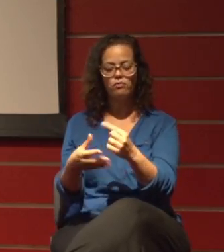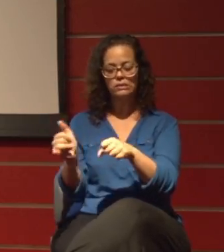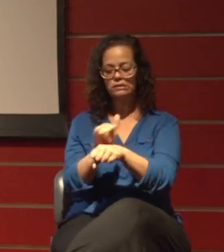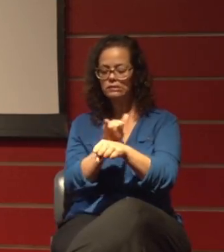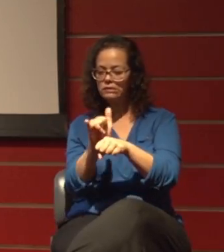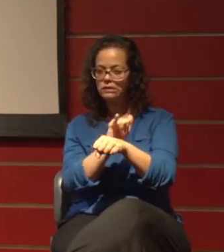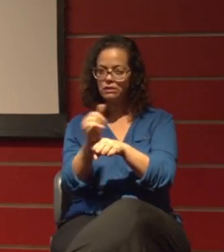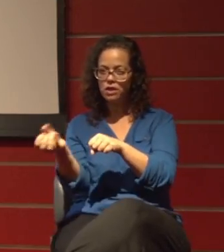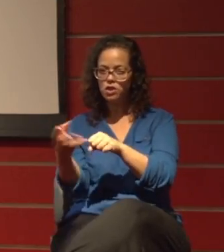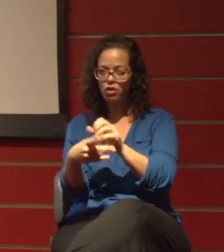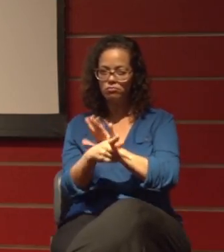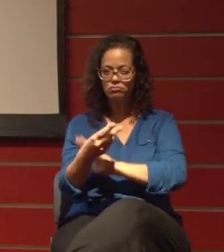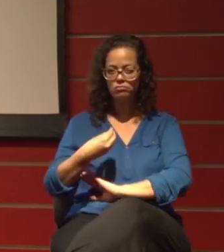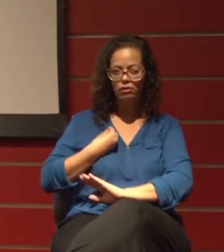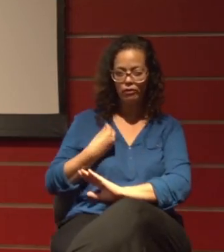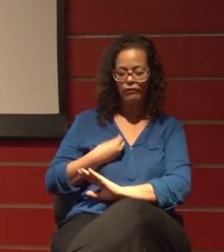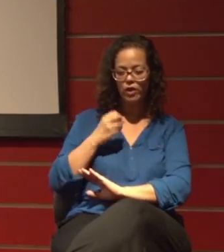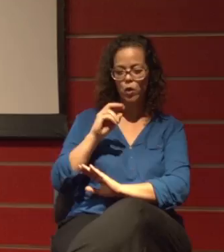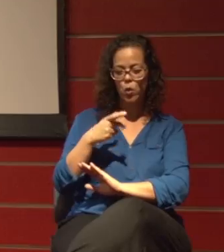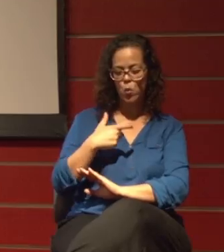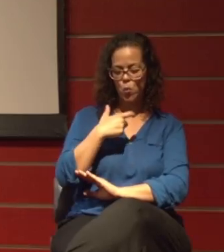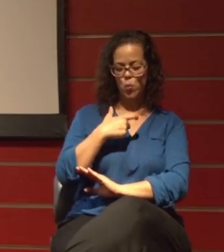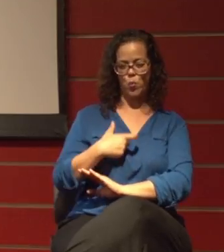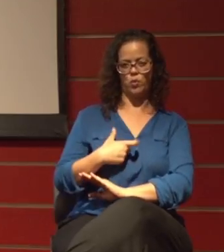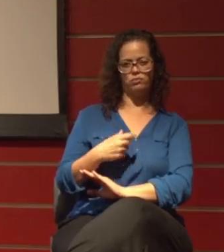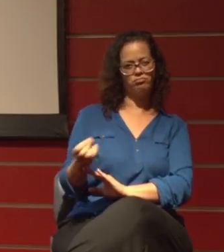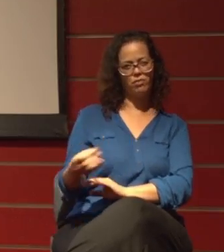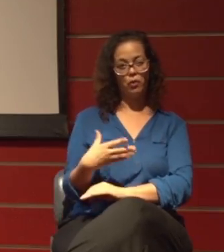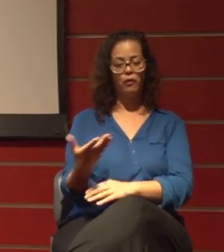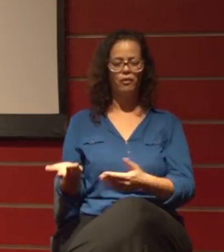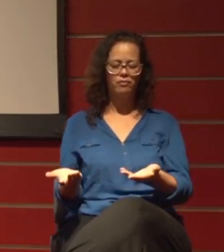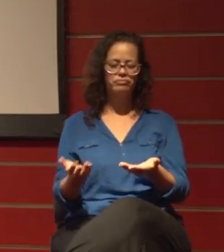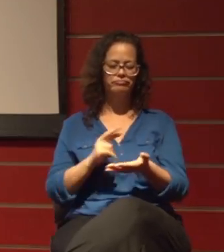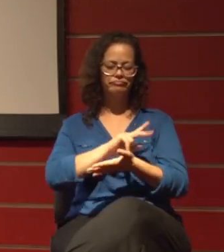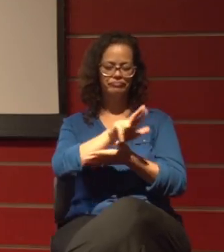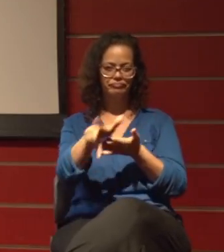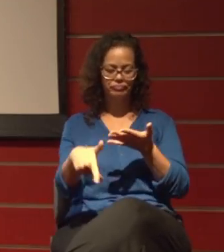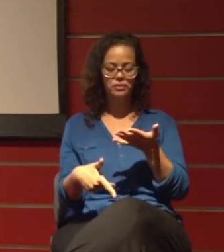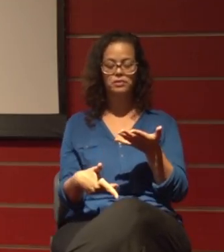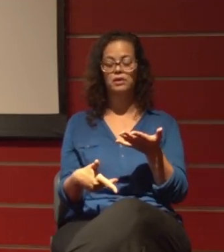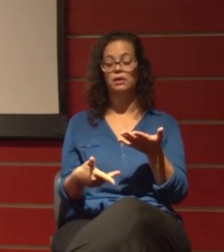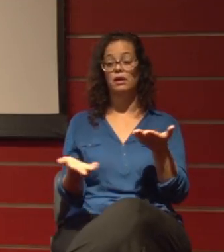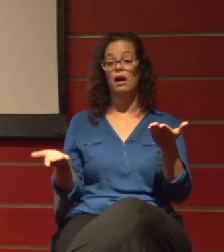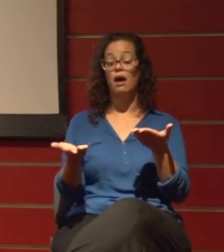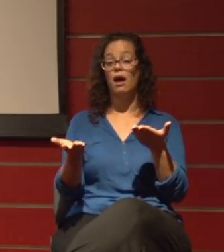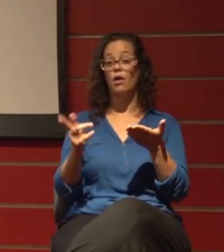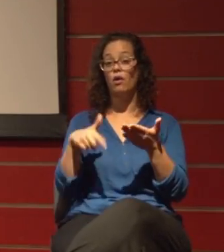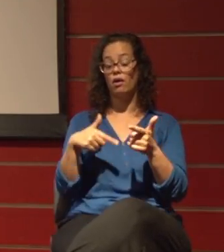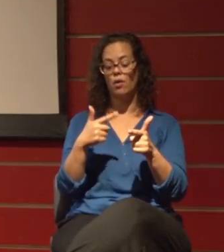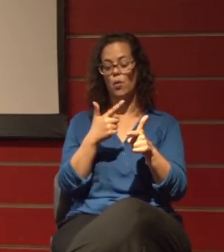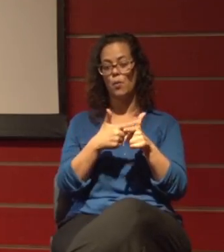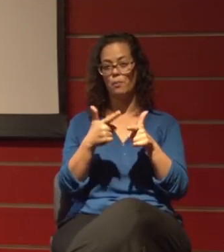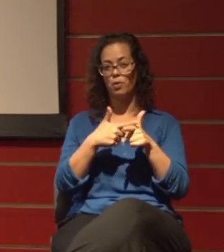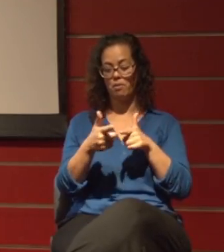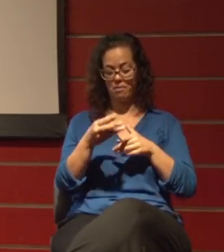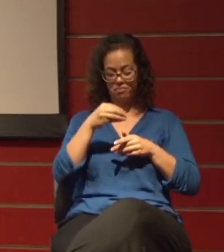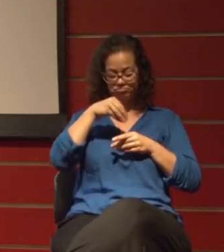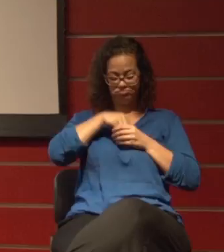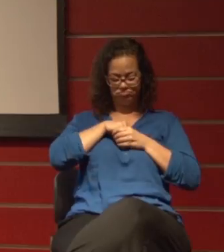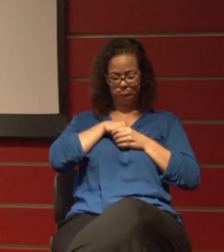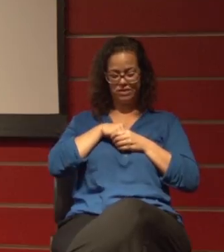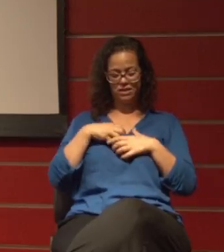estratégia de sobrevivência uma nova postura etc geralmente é onde se resolve o conflito